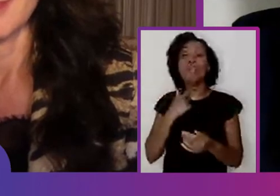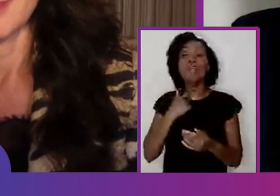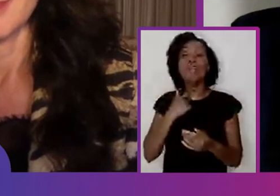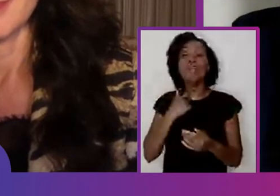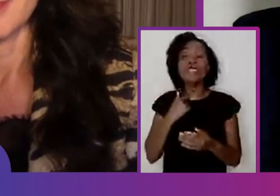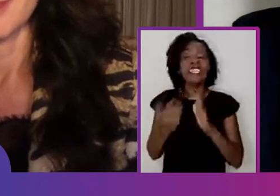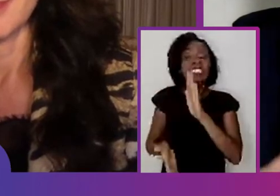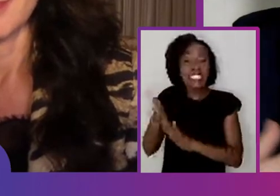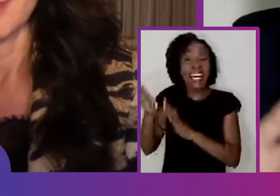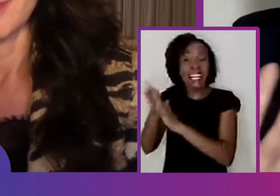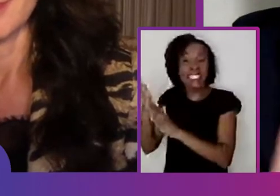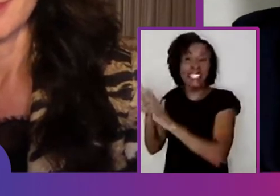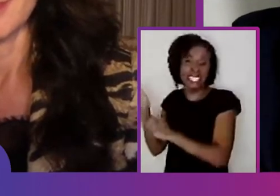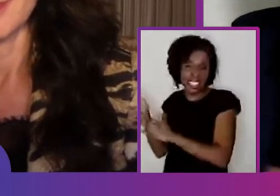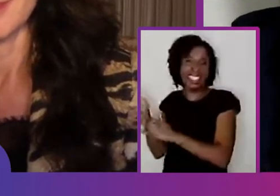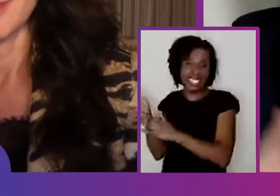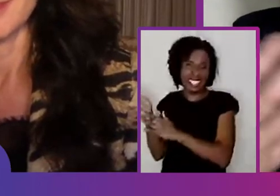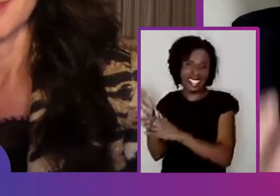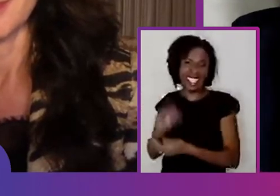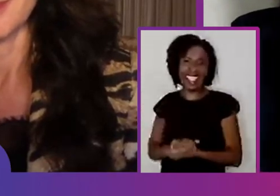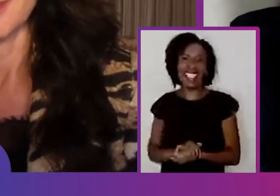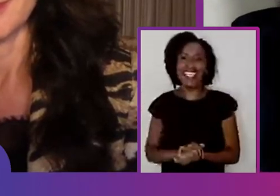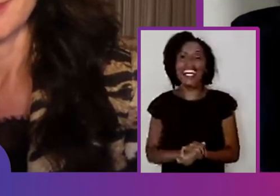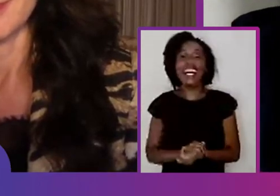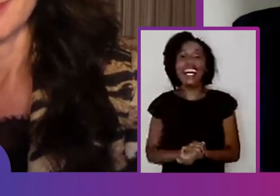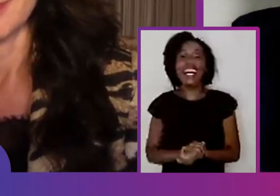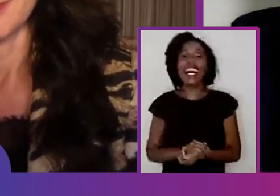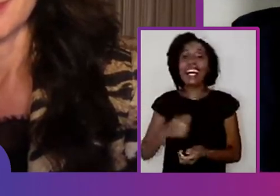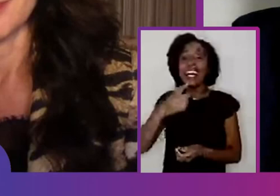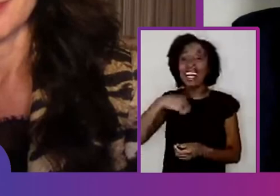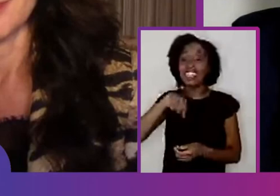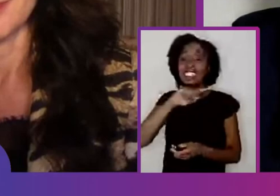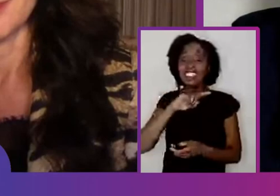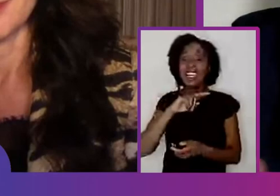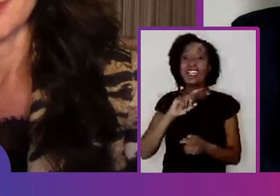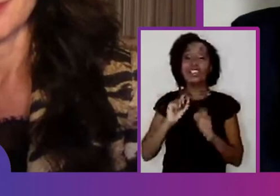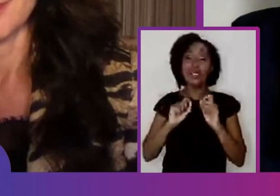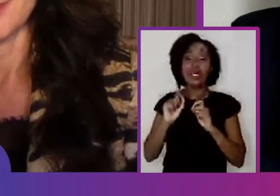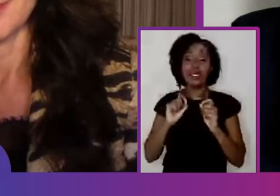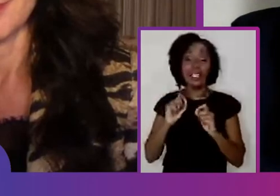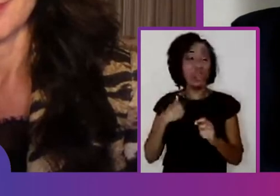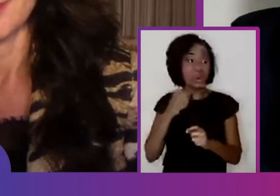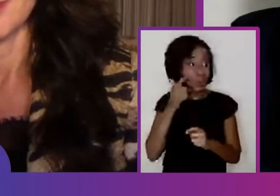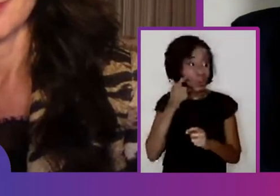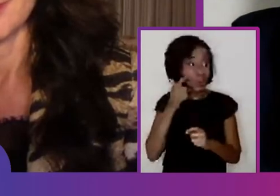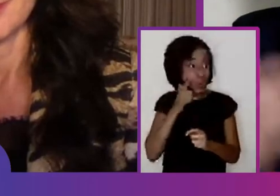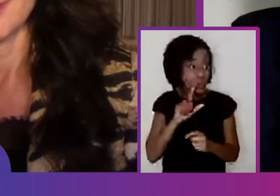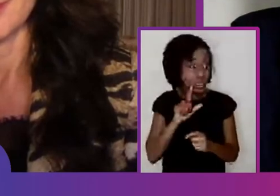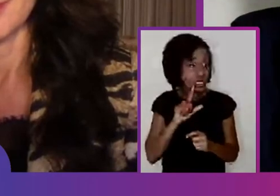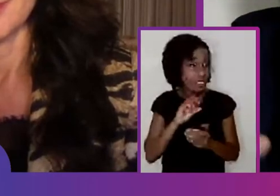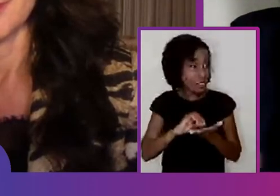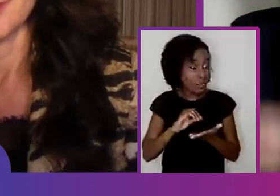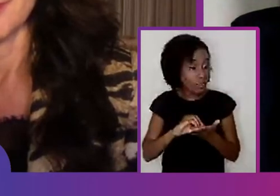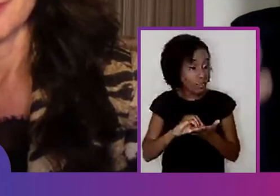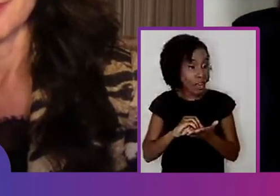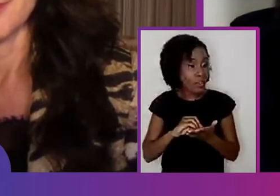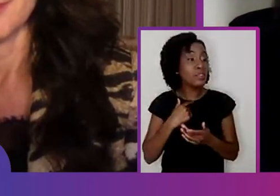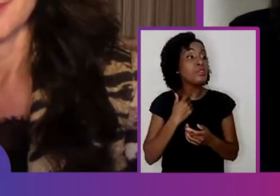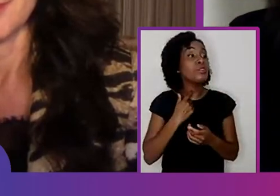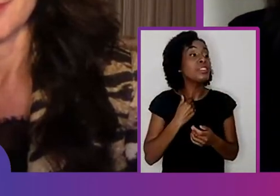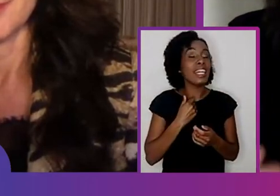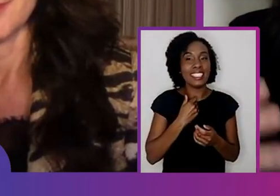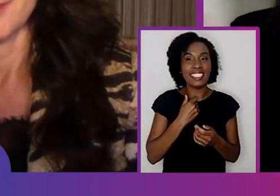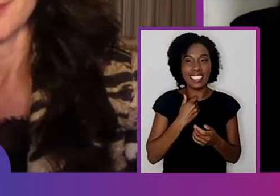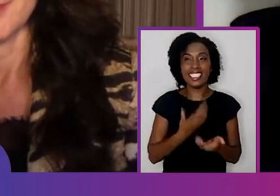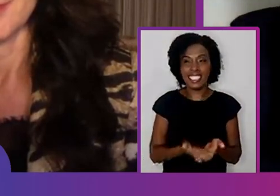ser humano ele tem dessas, ele sempre tem carência daquilo que ele não está conseguindo normalizar, né? Antes a gente